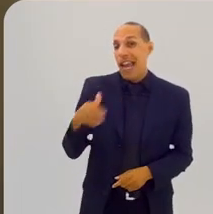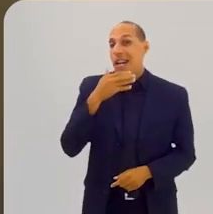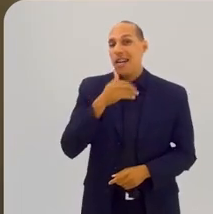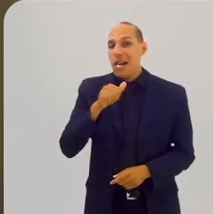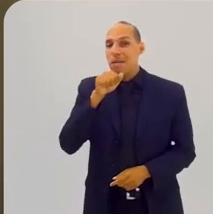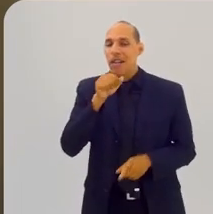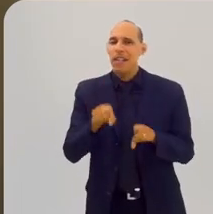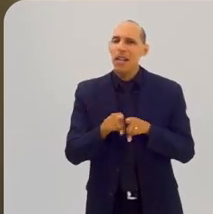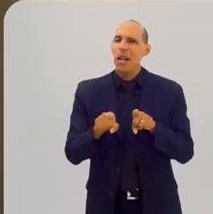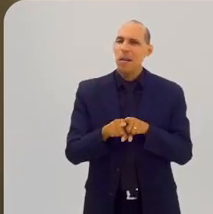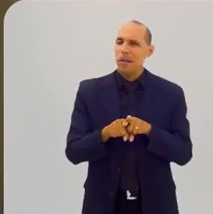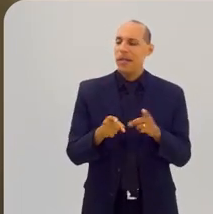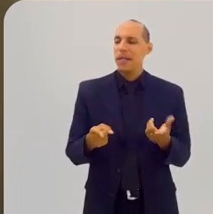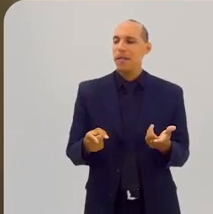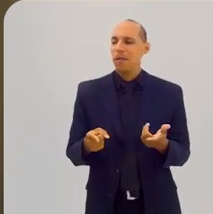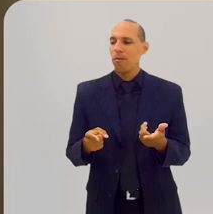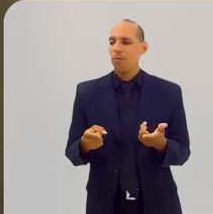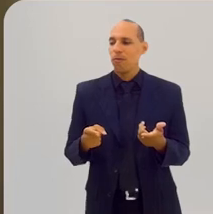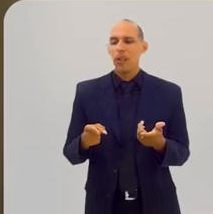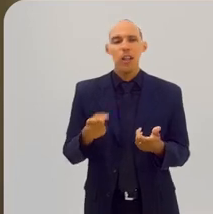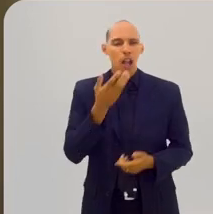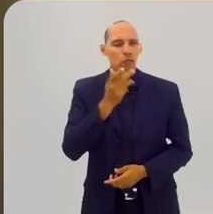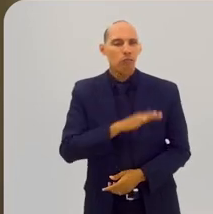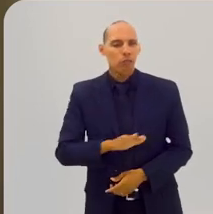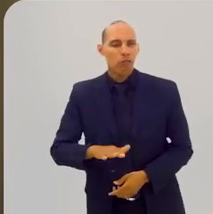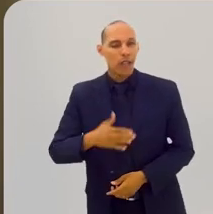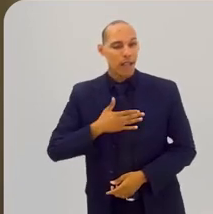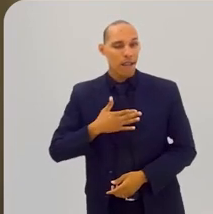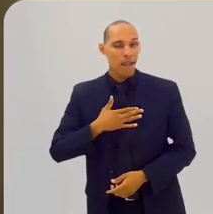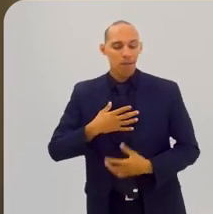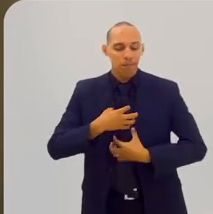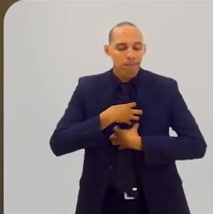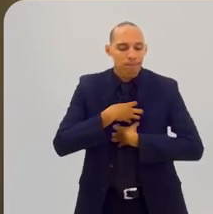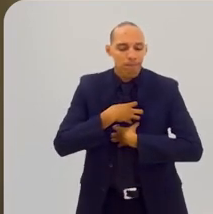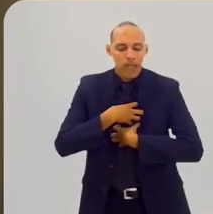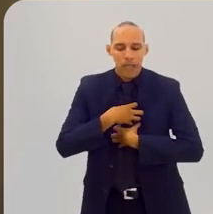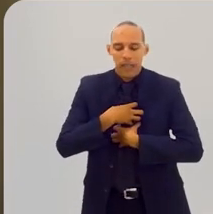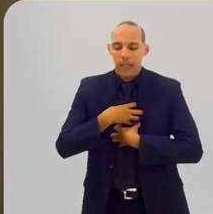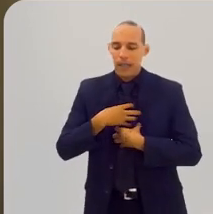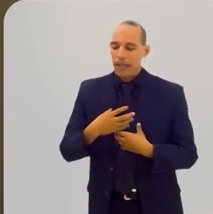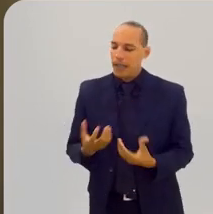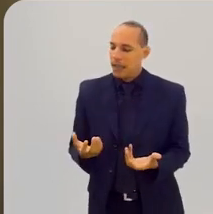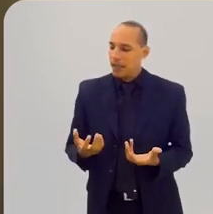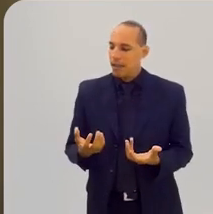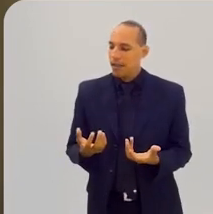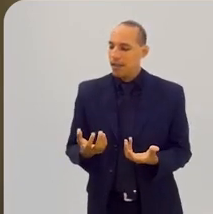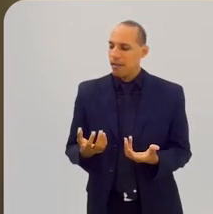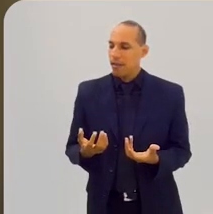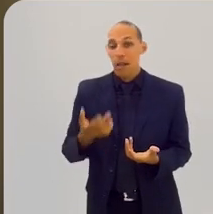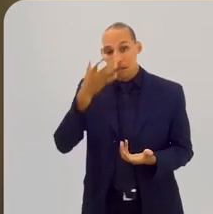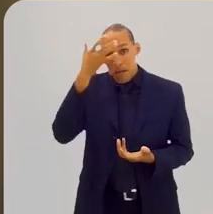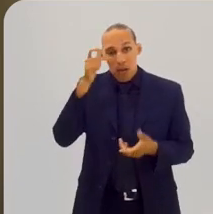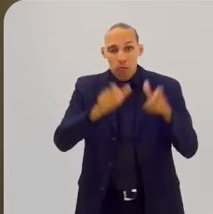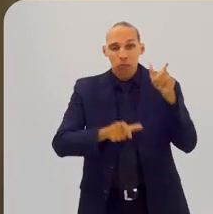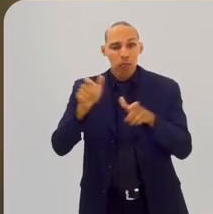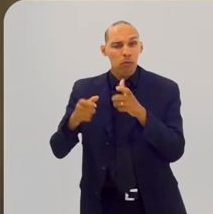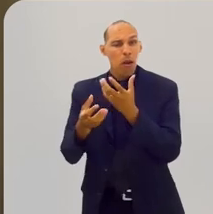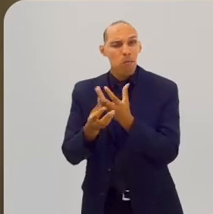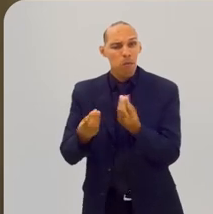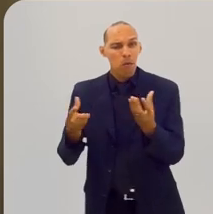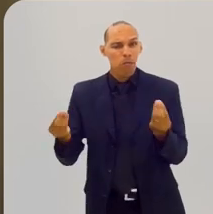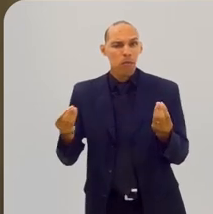só ele como durante muito tempo da minha infância eu senti várias